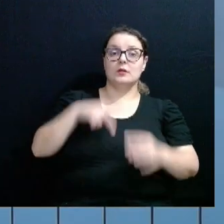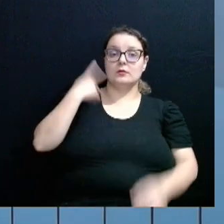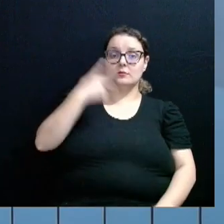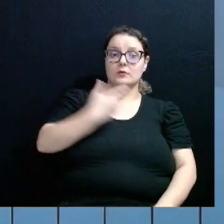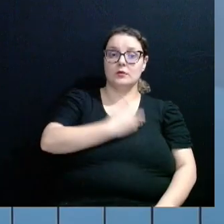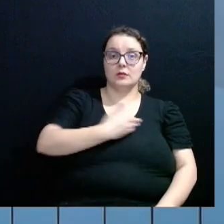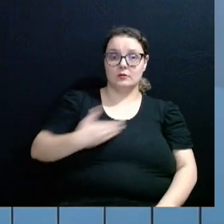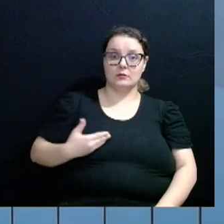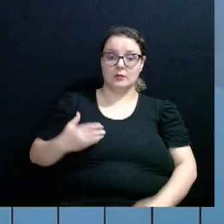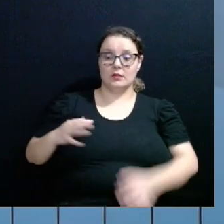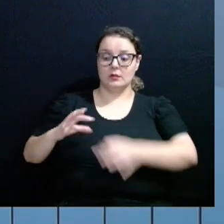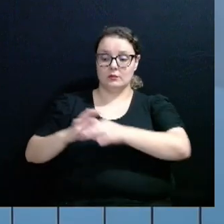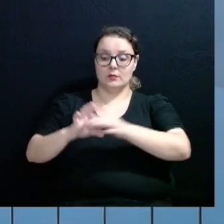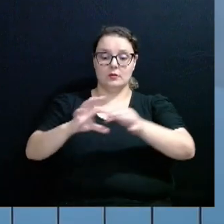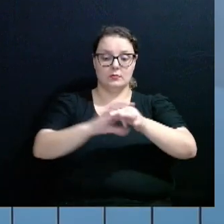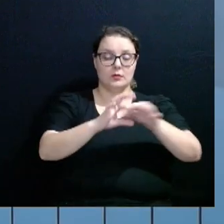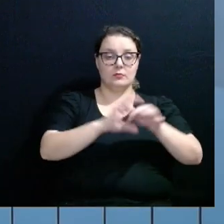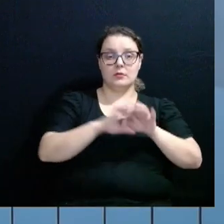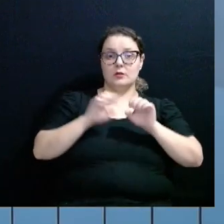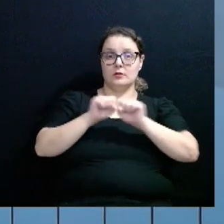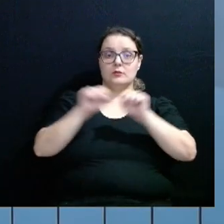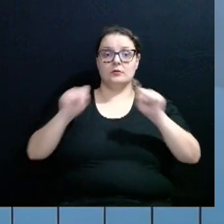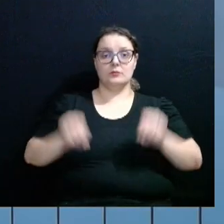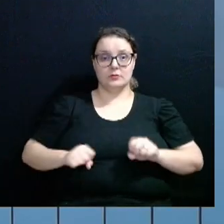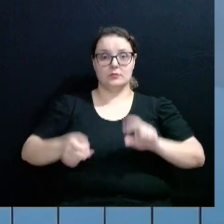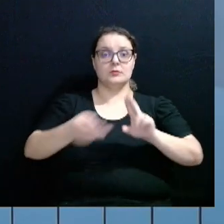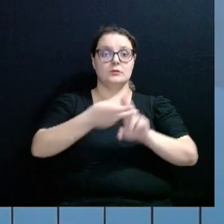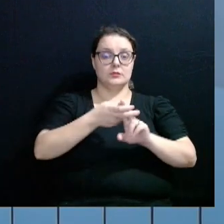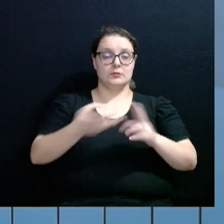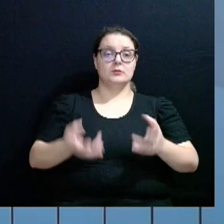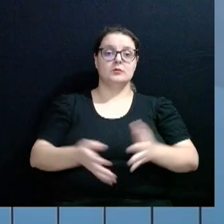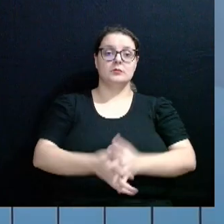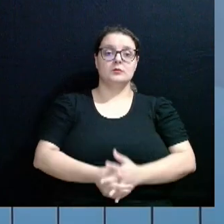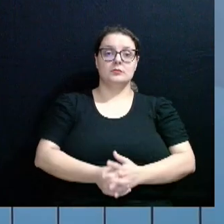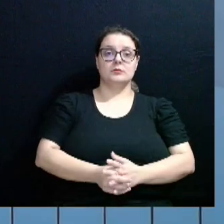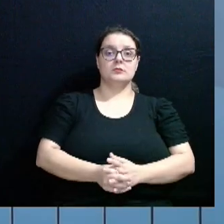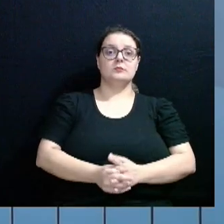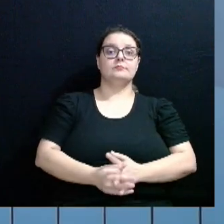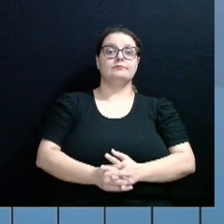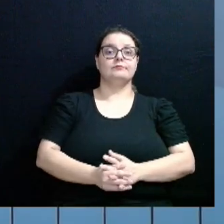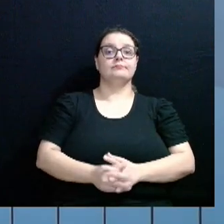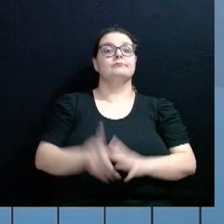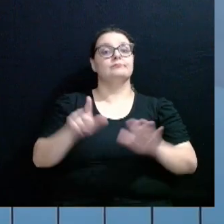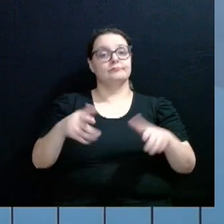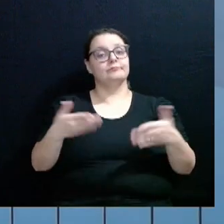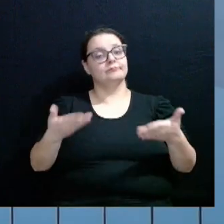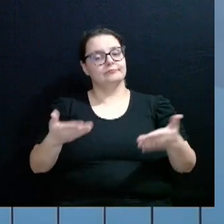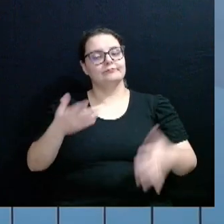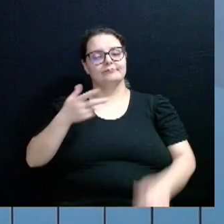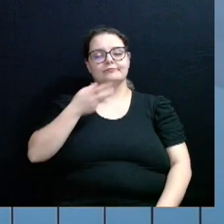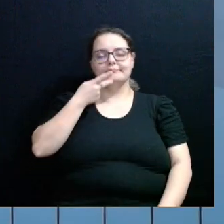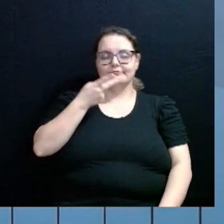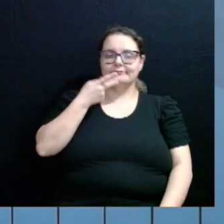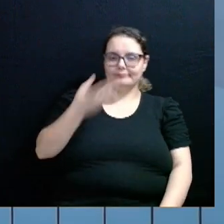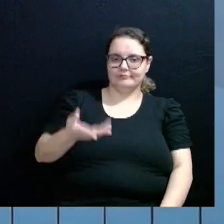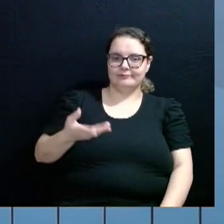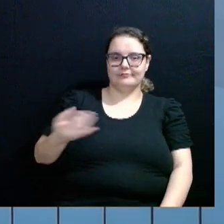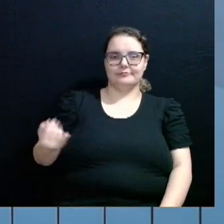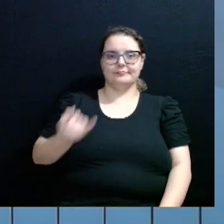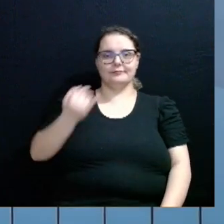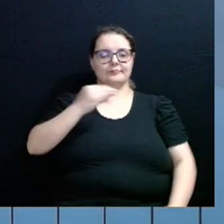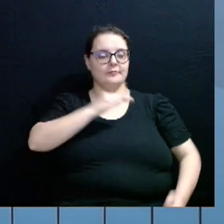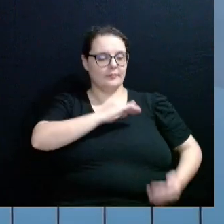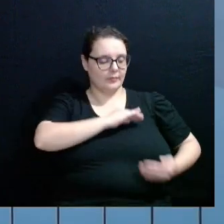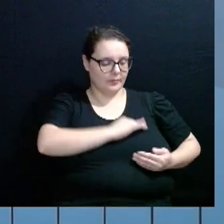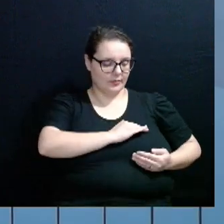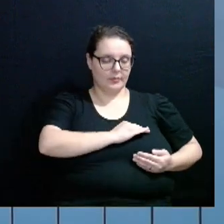com o Sistema Único de Saúde. É sobre isso que a gente fala hoje, sobre a importância da mamografia, o